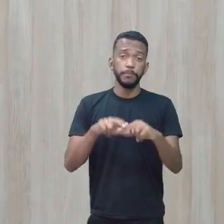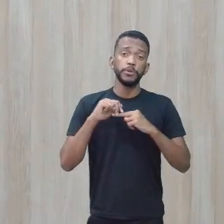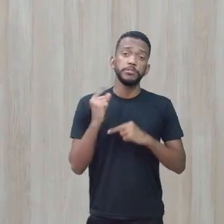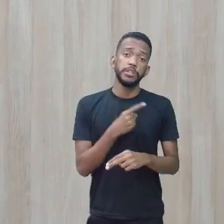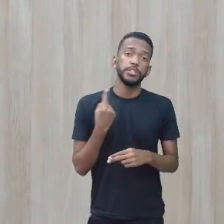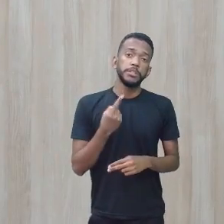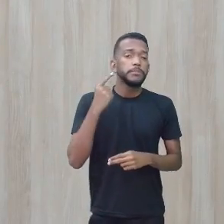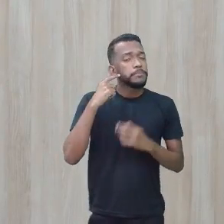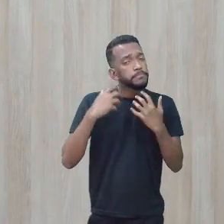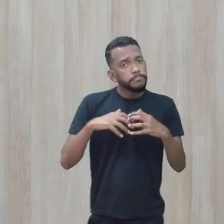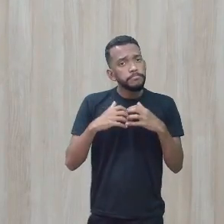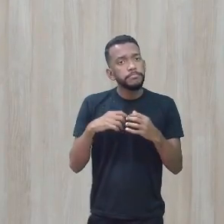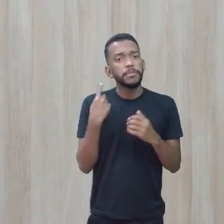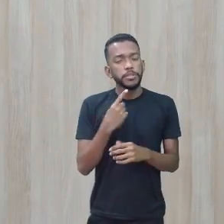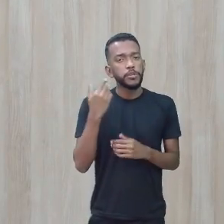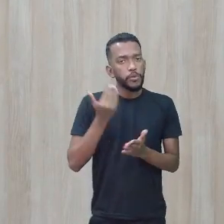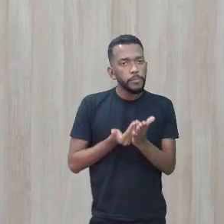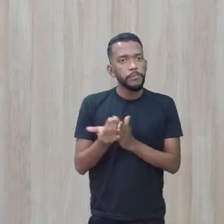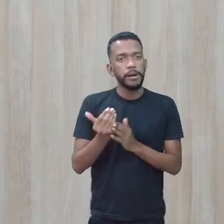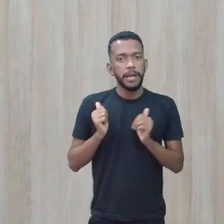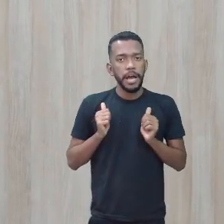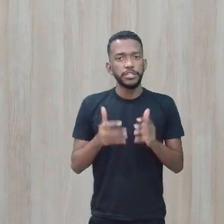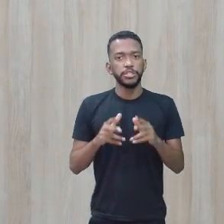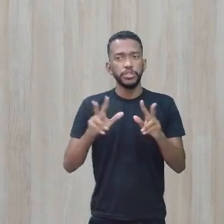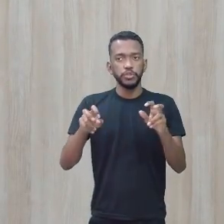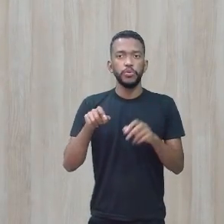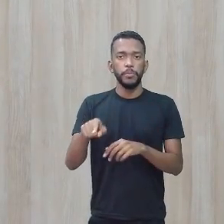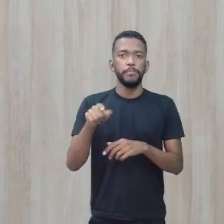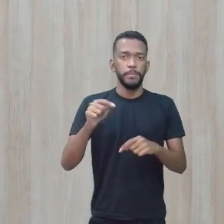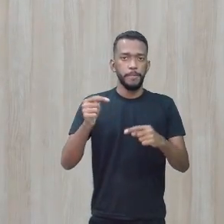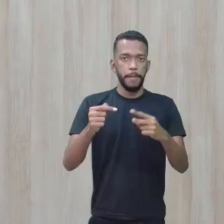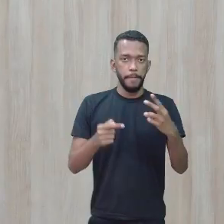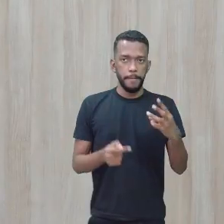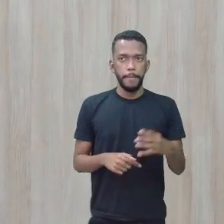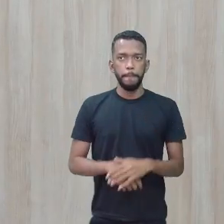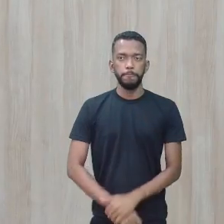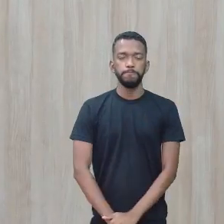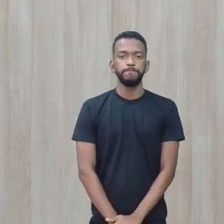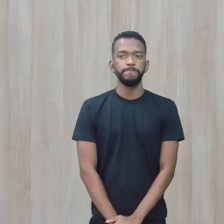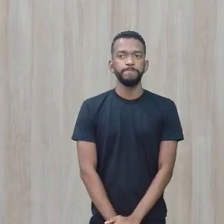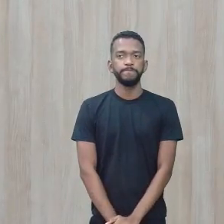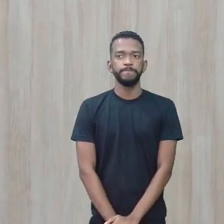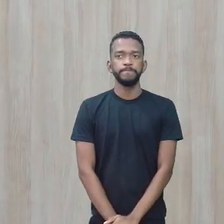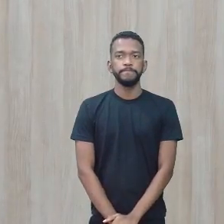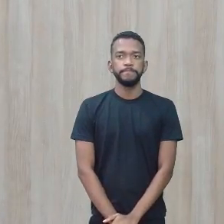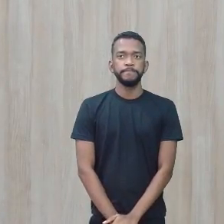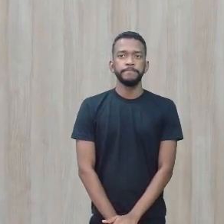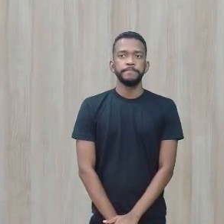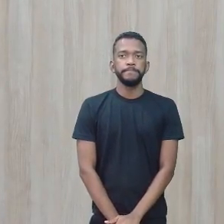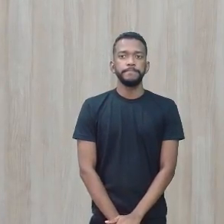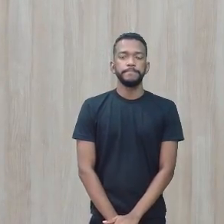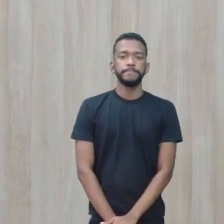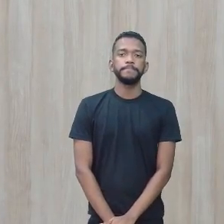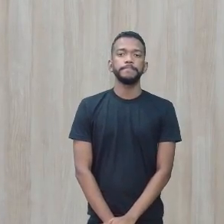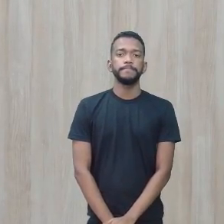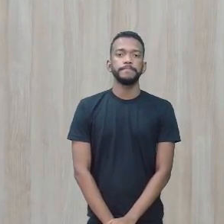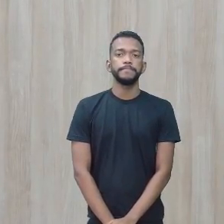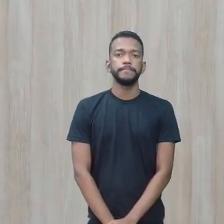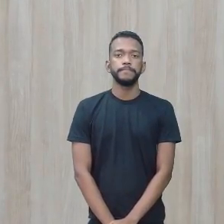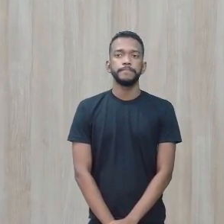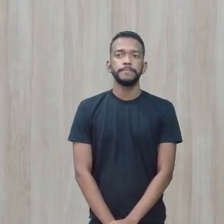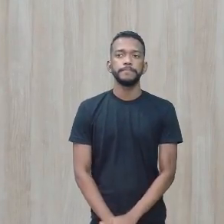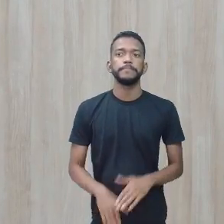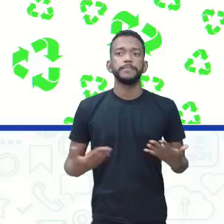e comece a agir em relação a essas questões. Então, aqui é